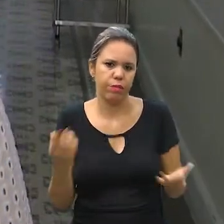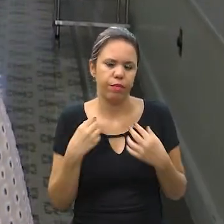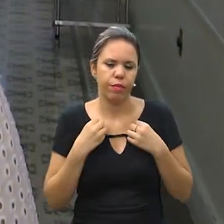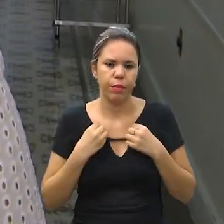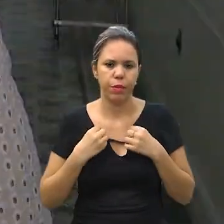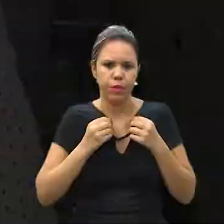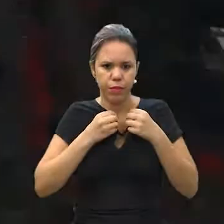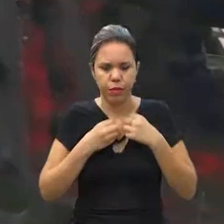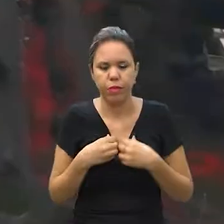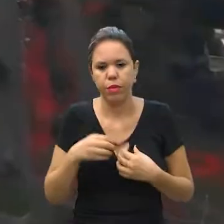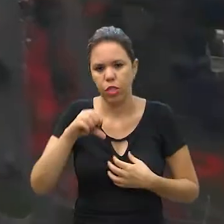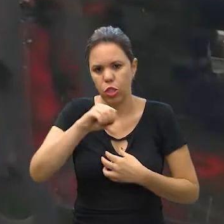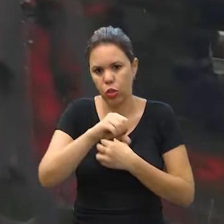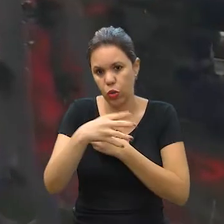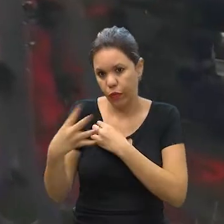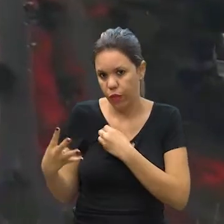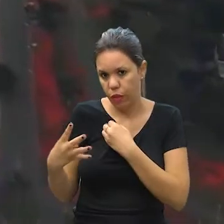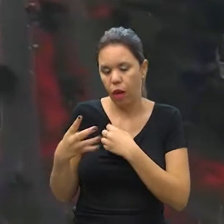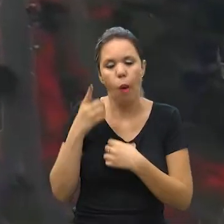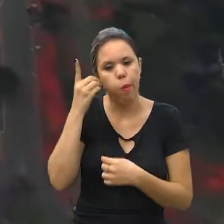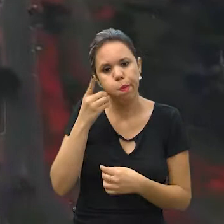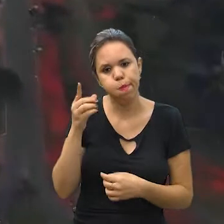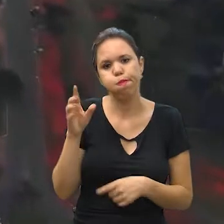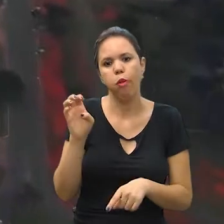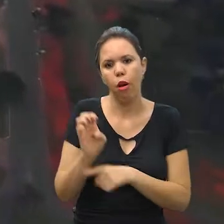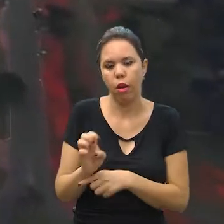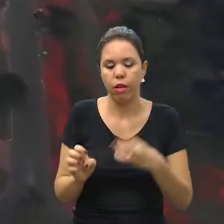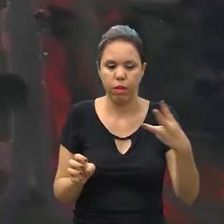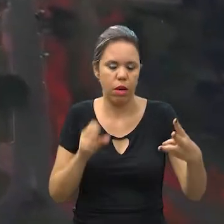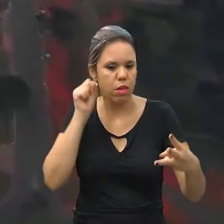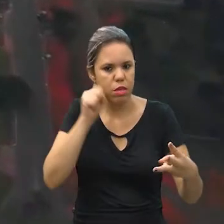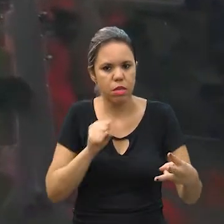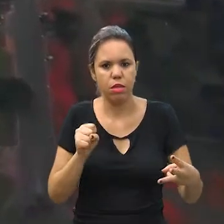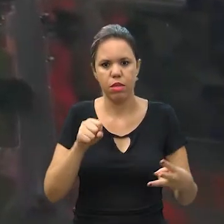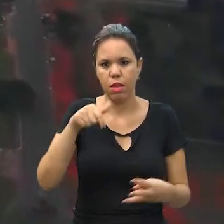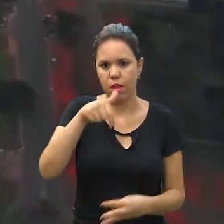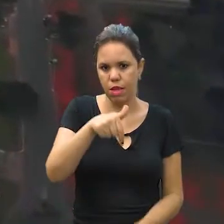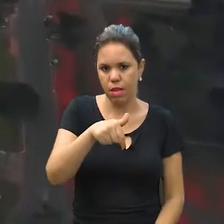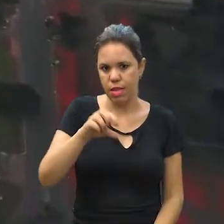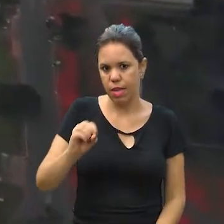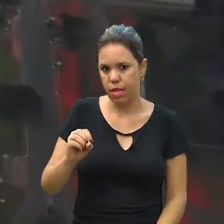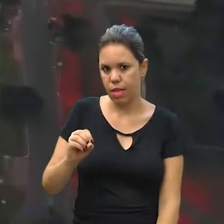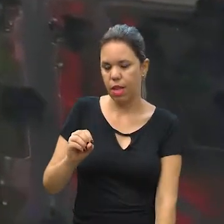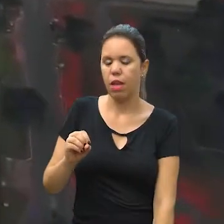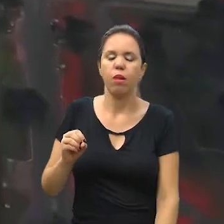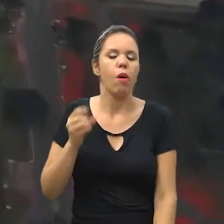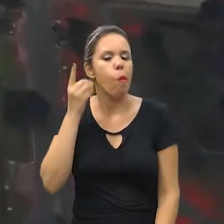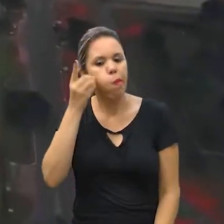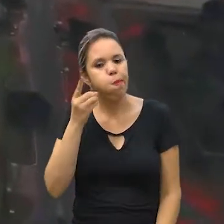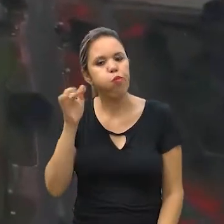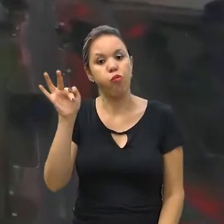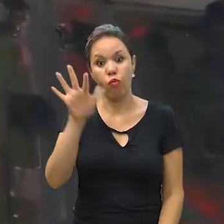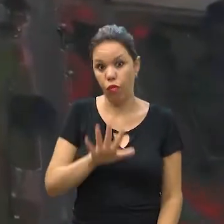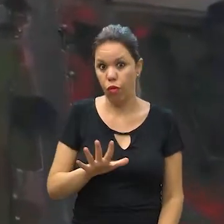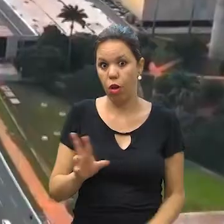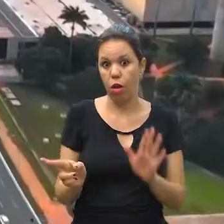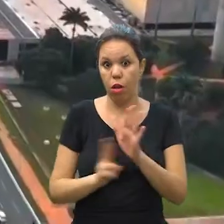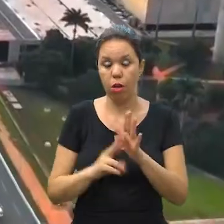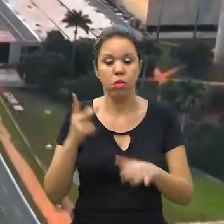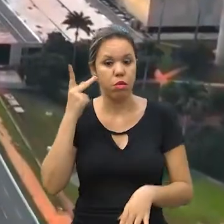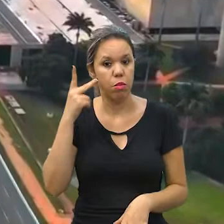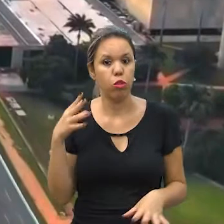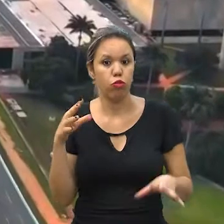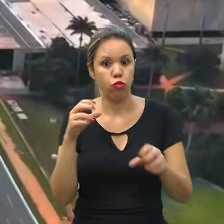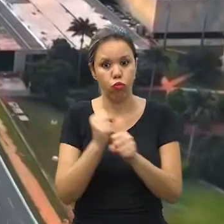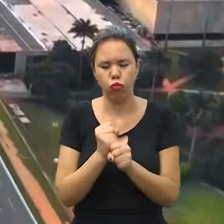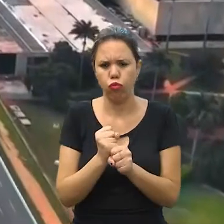das pessoas. Os 94 deputados estaduais, os 3 senadores e os 70 deputados federais que representam São